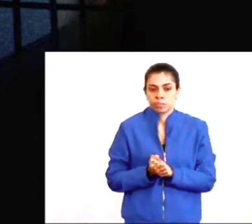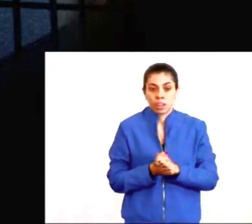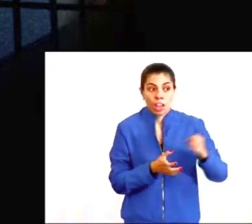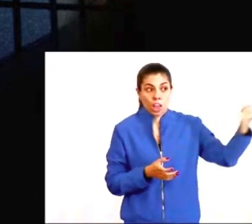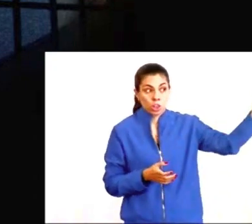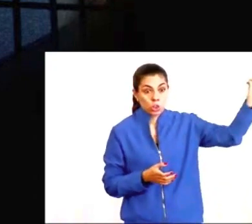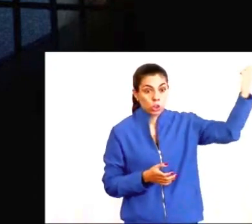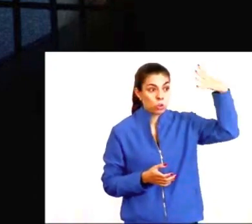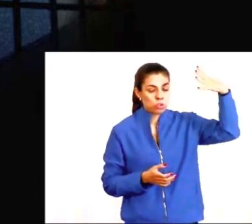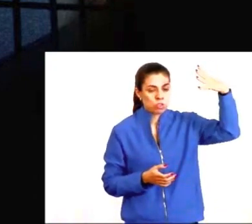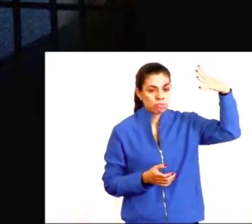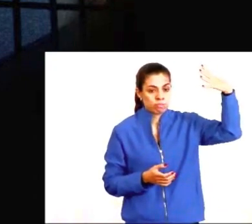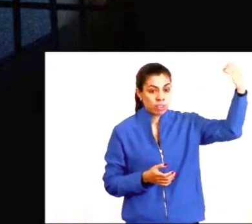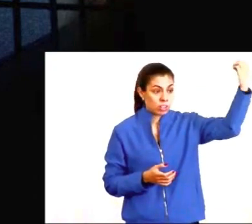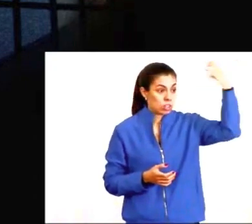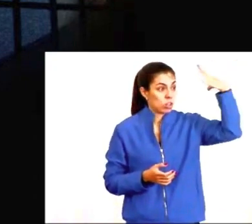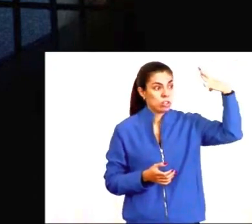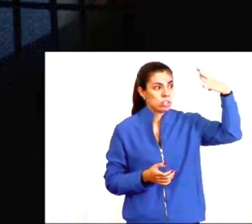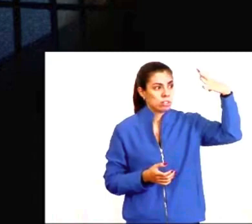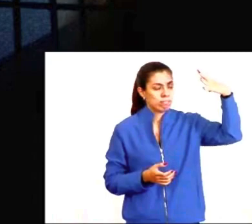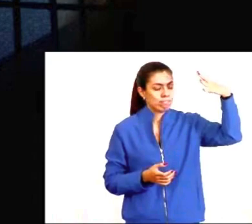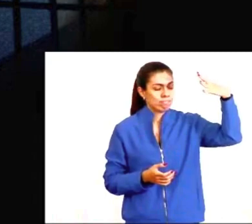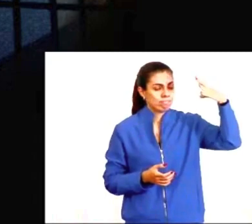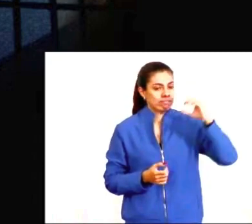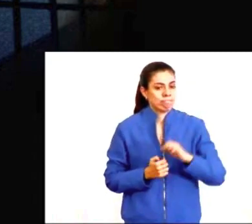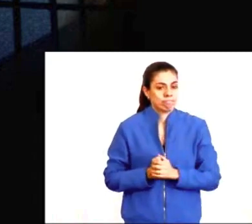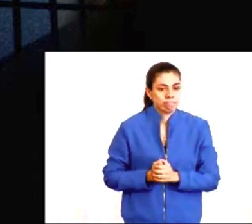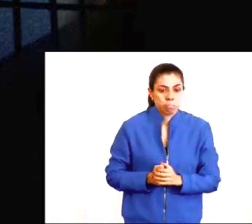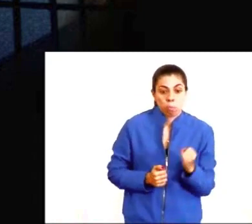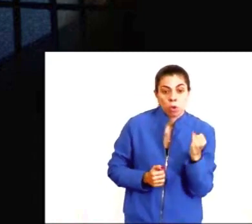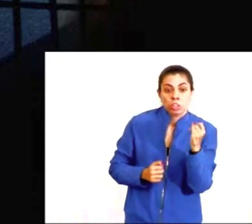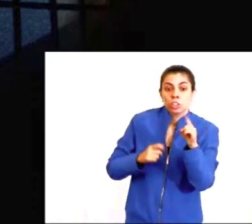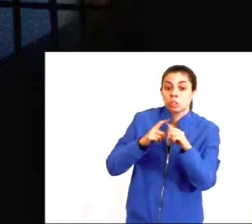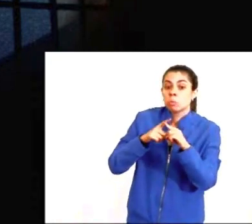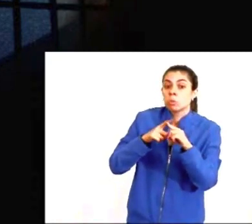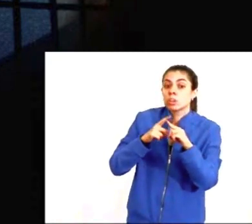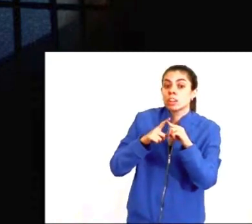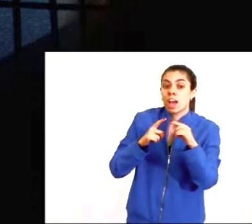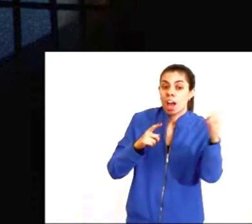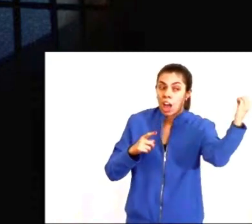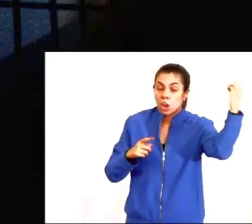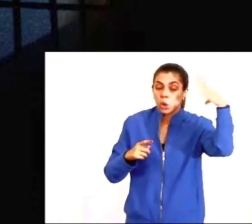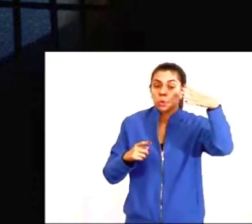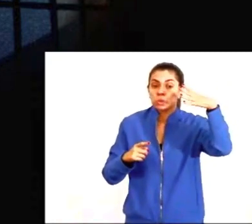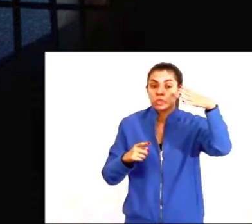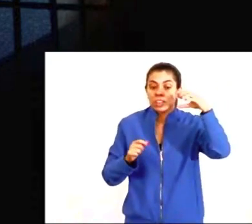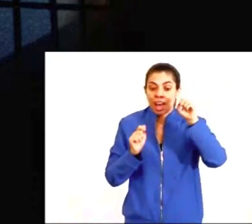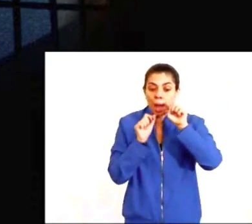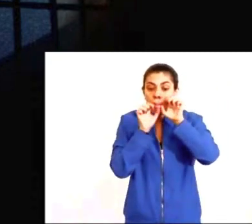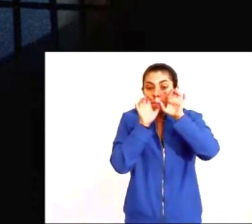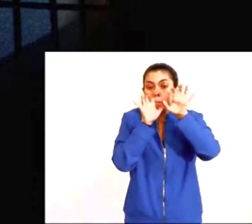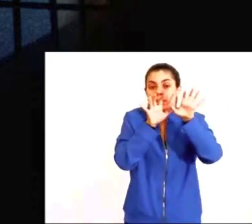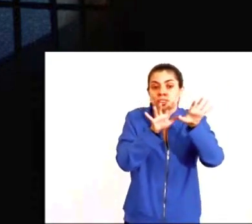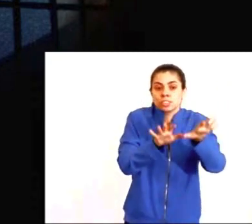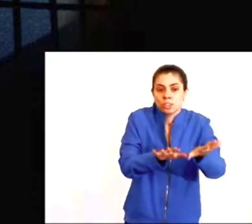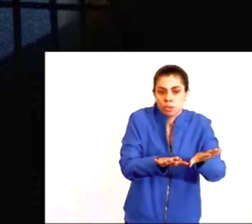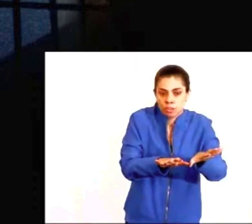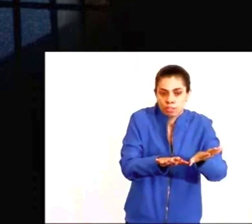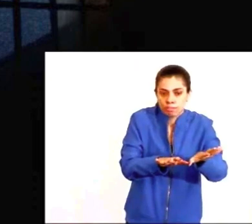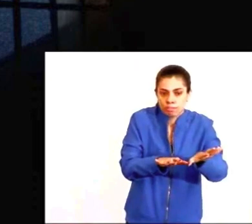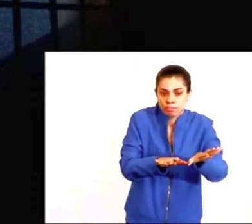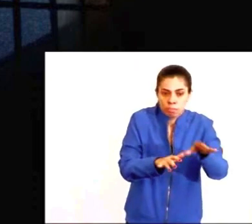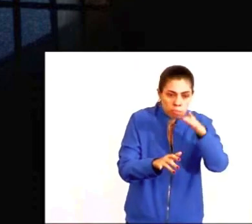é um impacto positivo, mas para outros não é. A mesma luz que ilumina é a luz